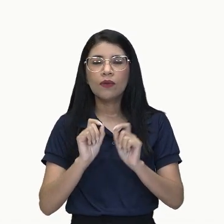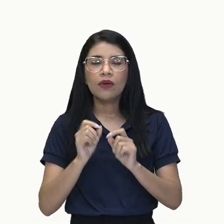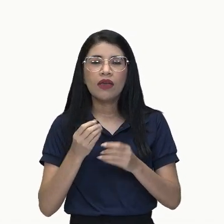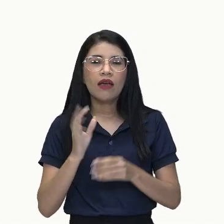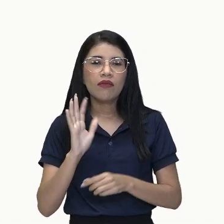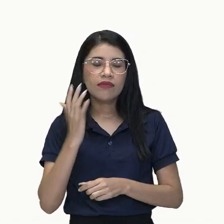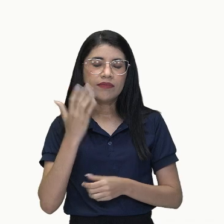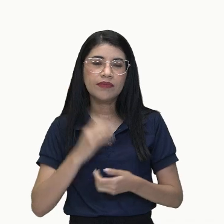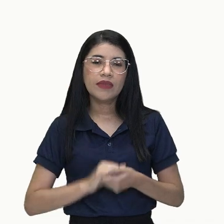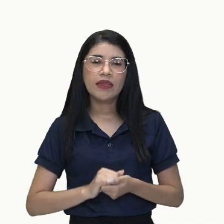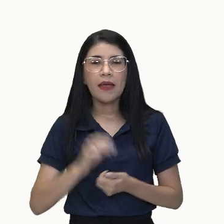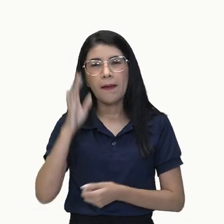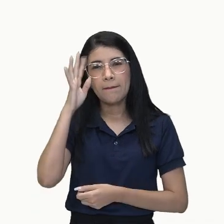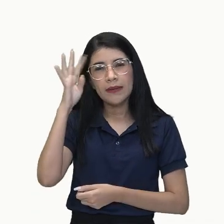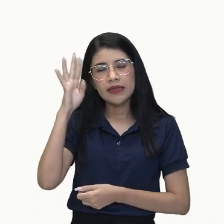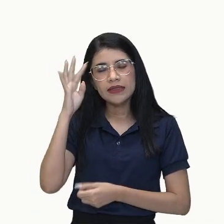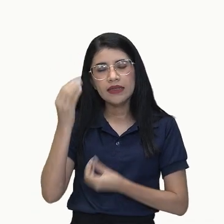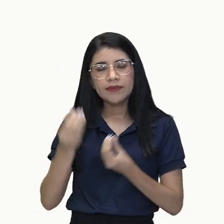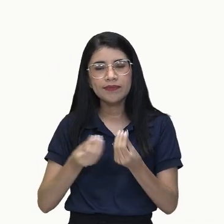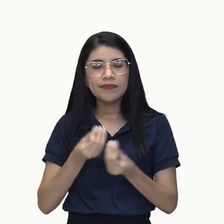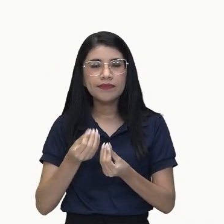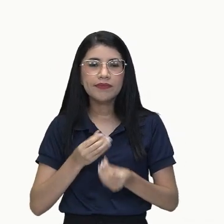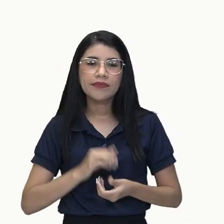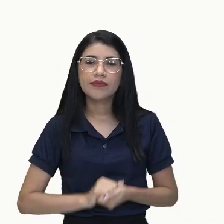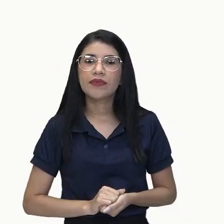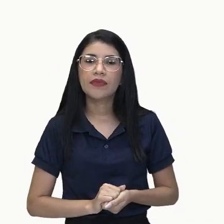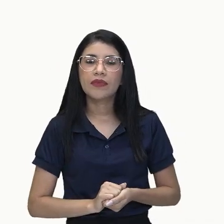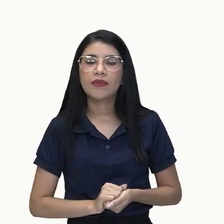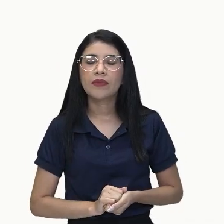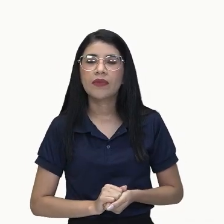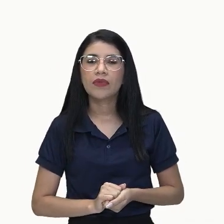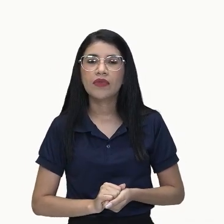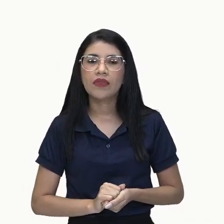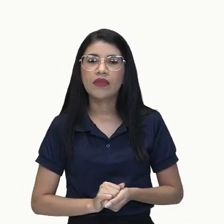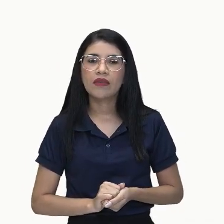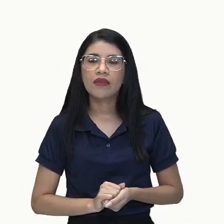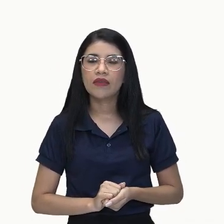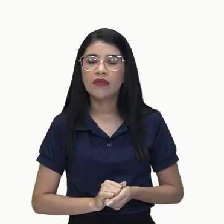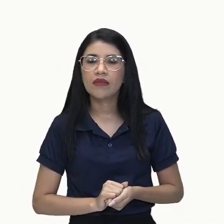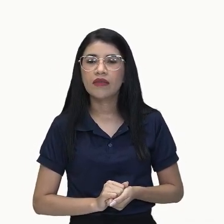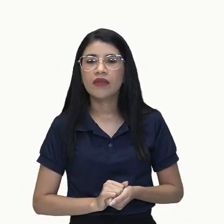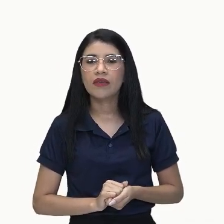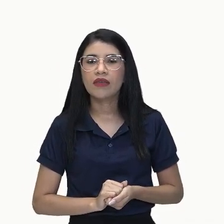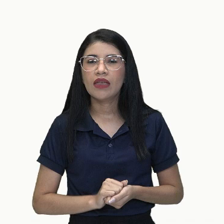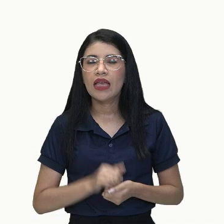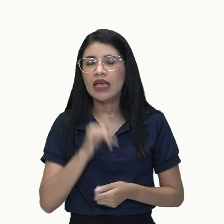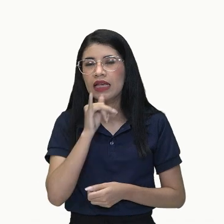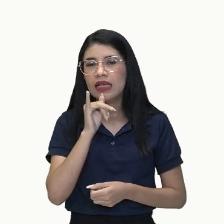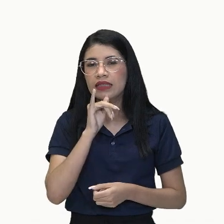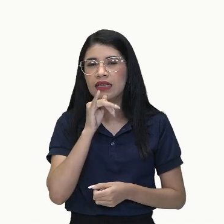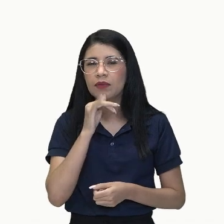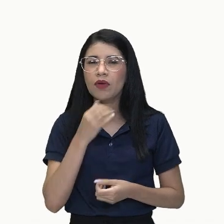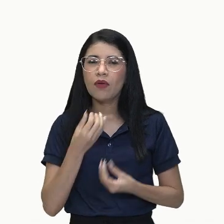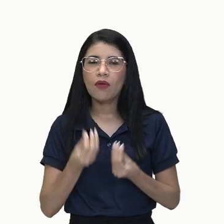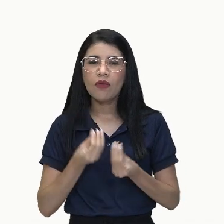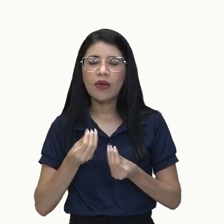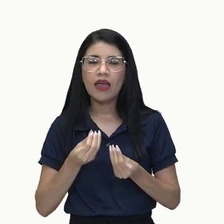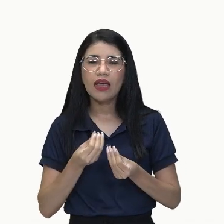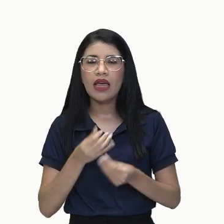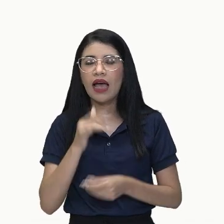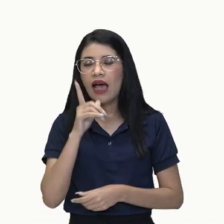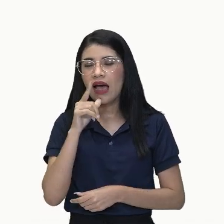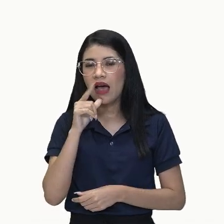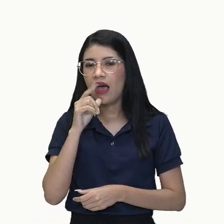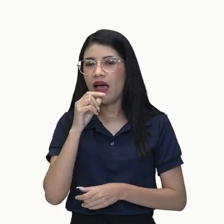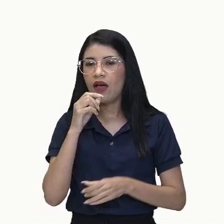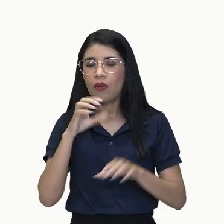vamos pensar da seguinte forma. Pense nela como a pressão que empurra a água